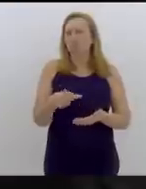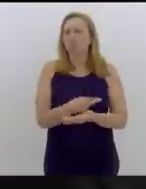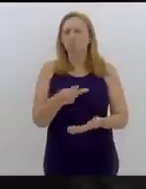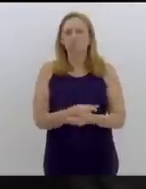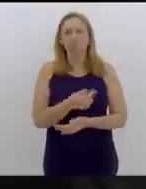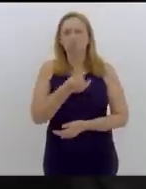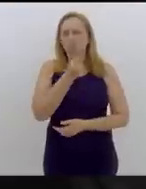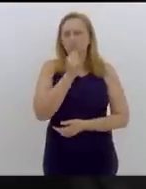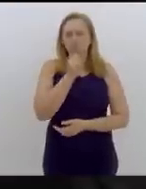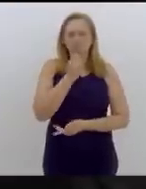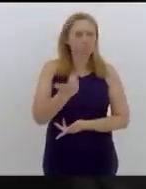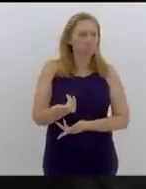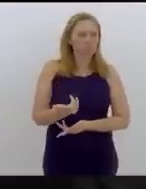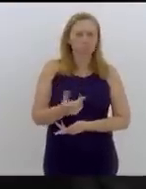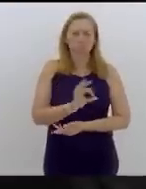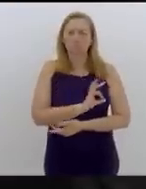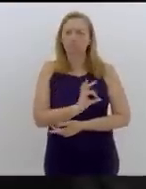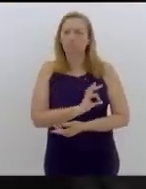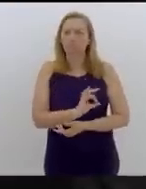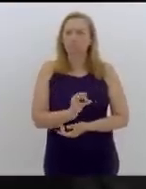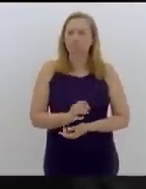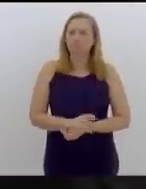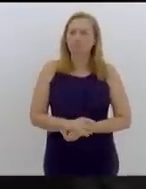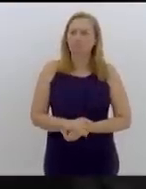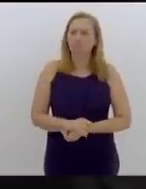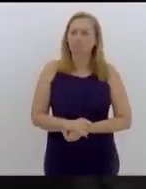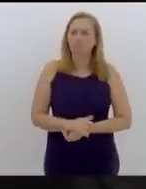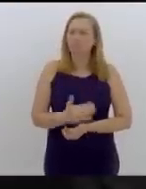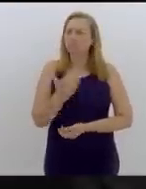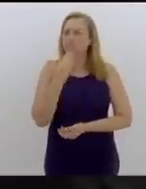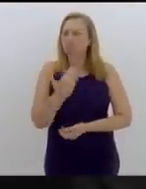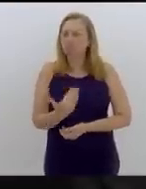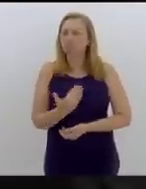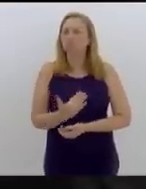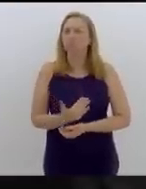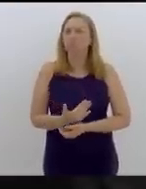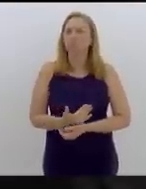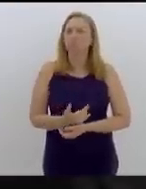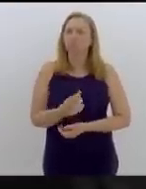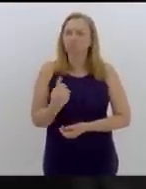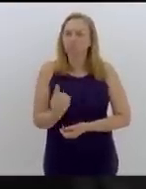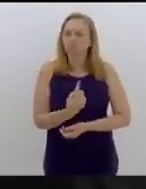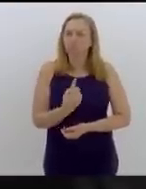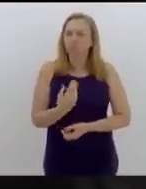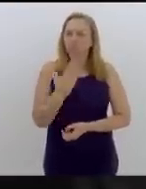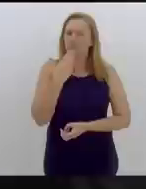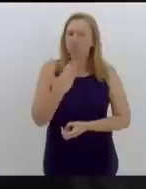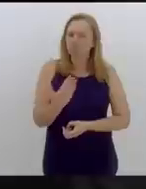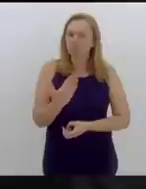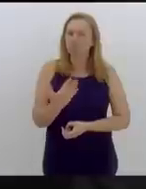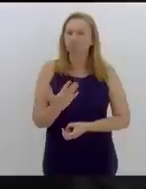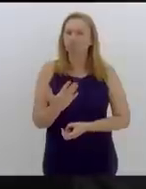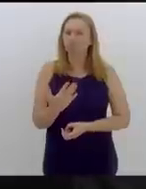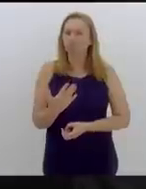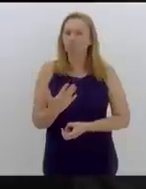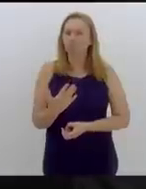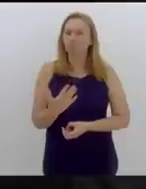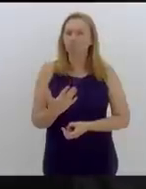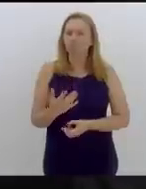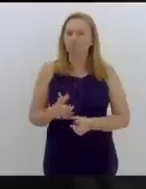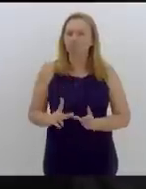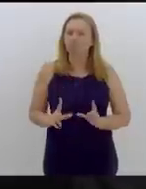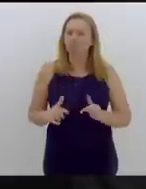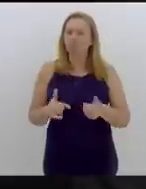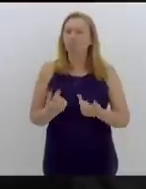policial que dele incluiu que tenha pedido para nós algum tipo de postura para passar por cima do